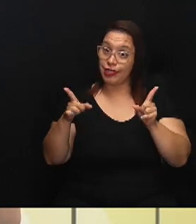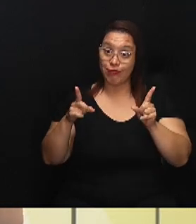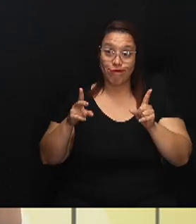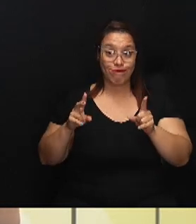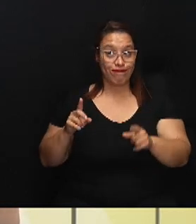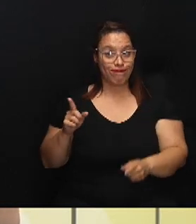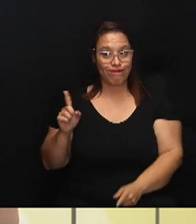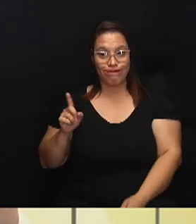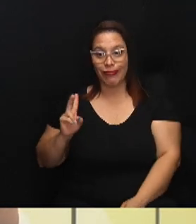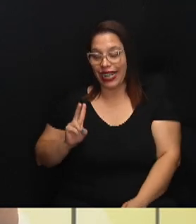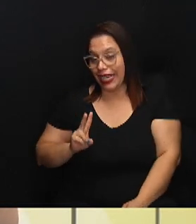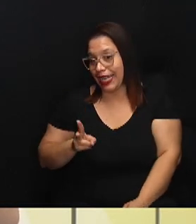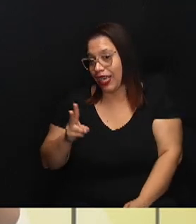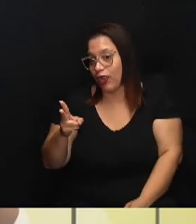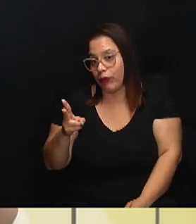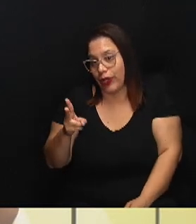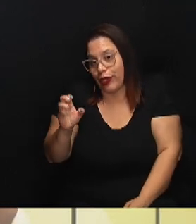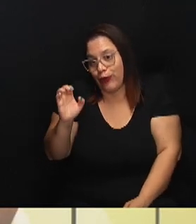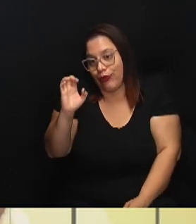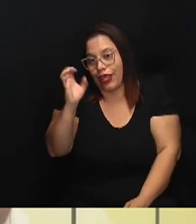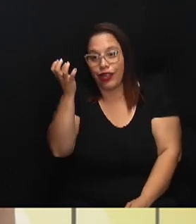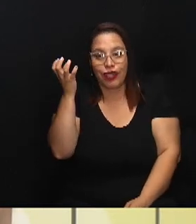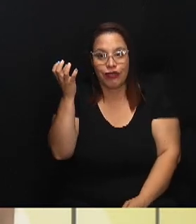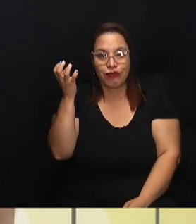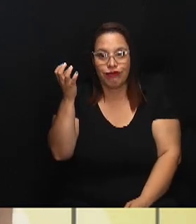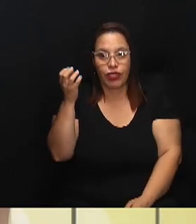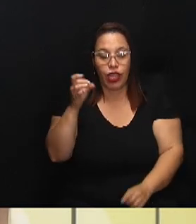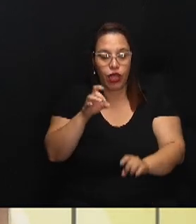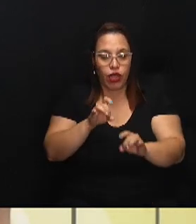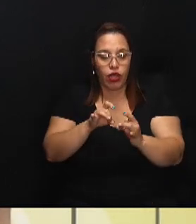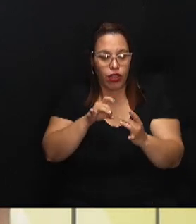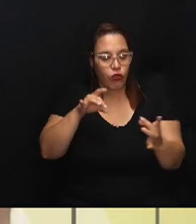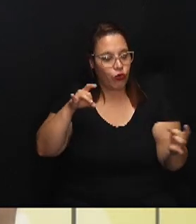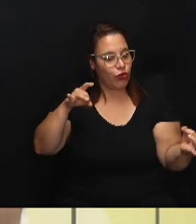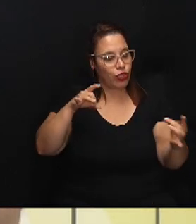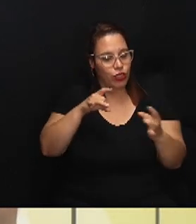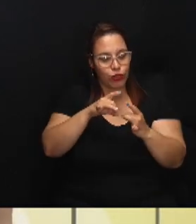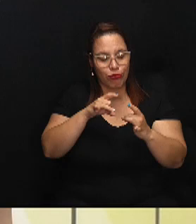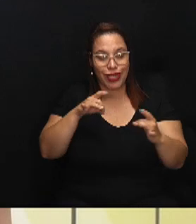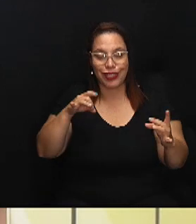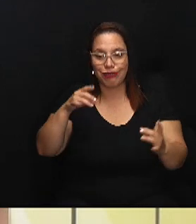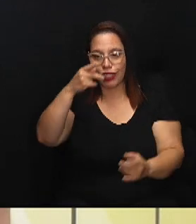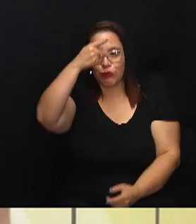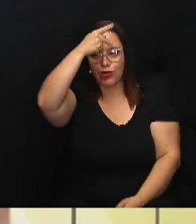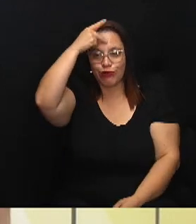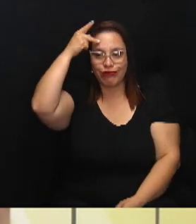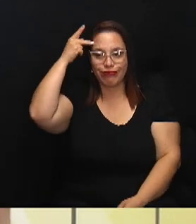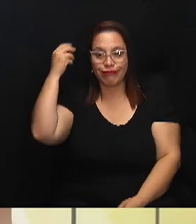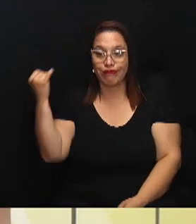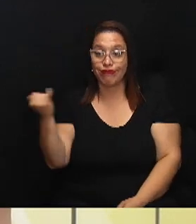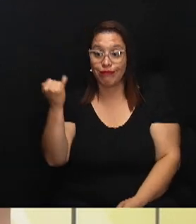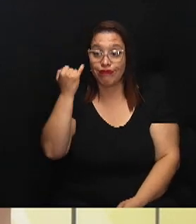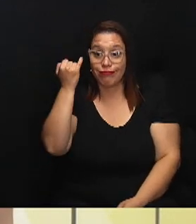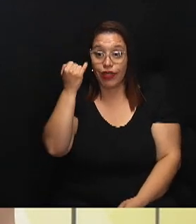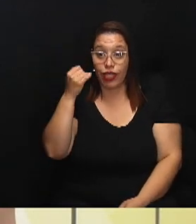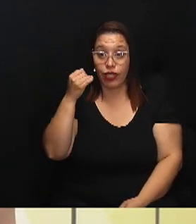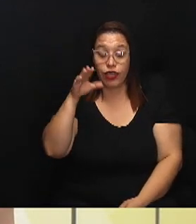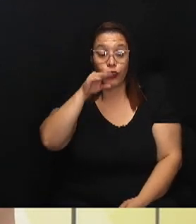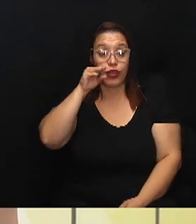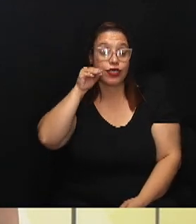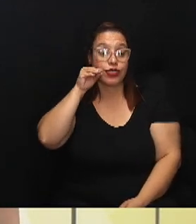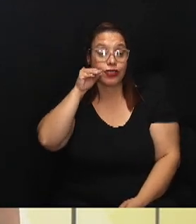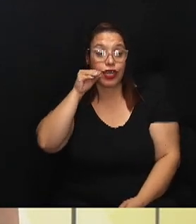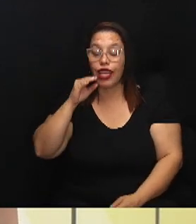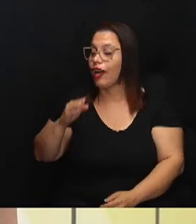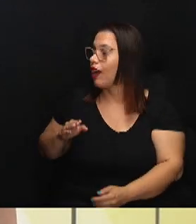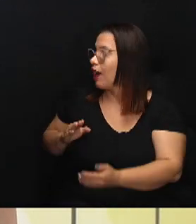Em algumas fases da vida, né, essa questão de ter um feedback das pessoas é muito importante, que principalmente na fase da adolescência, né? Sim, é a